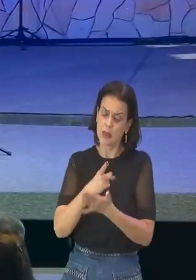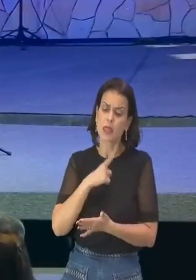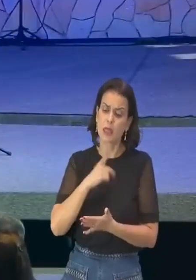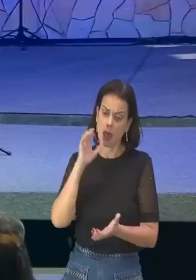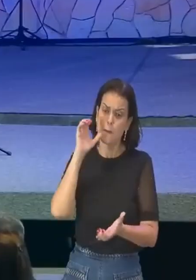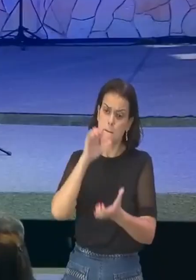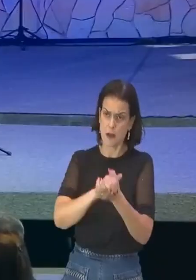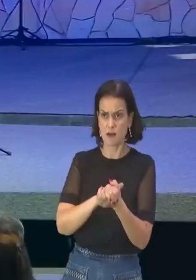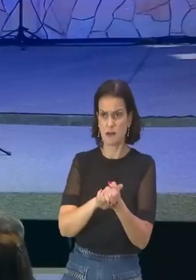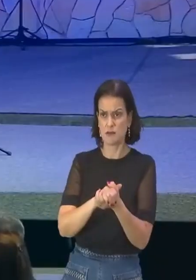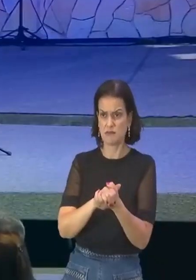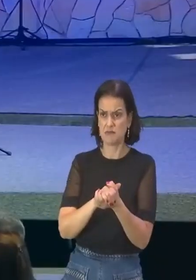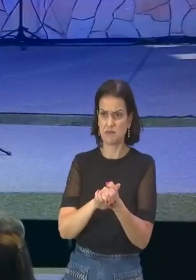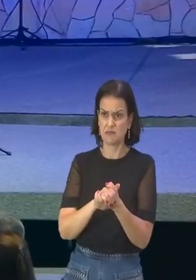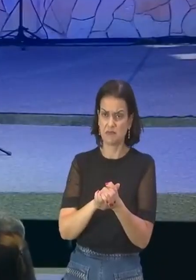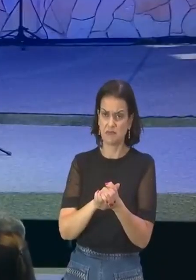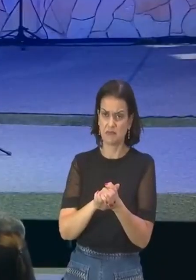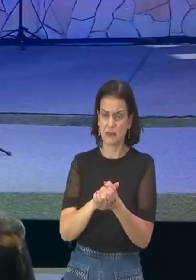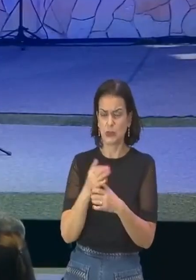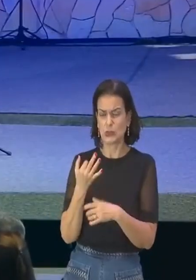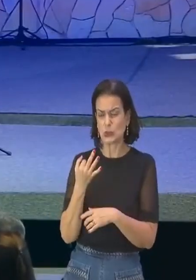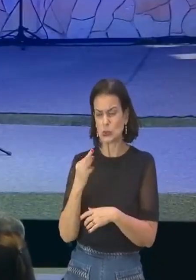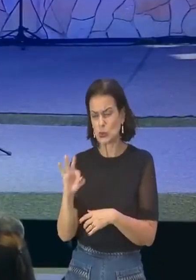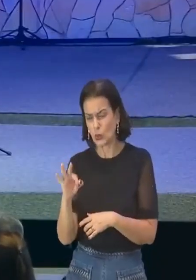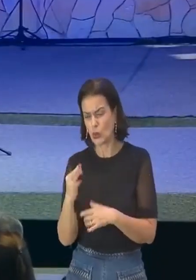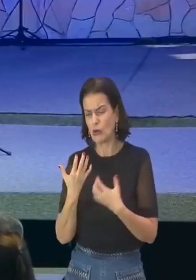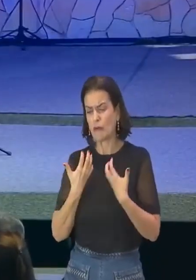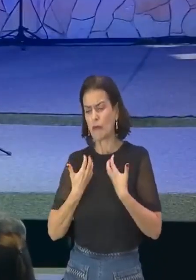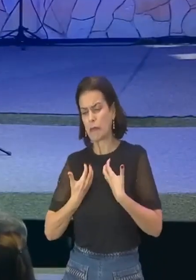marido. A dor, o